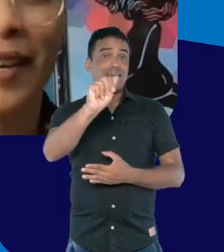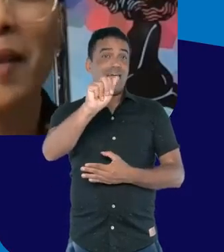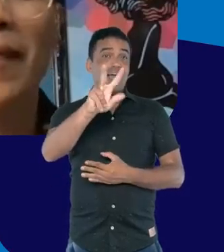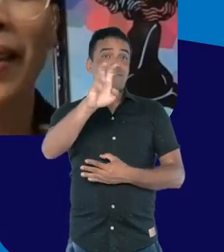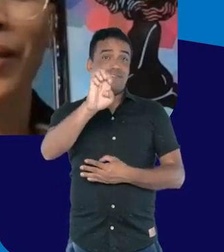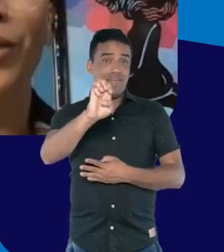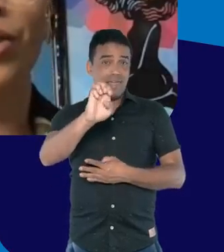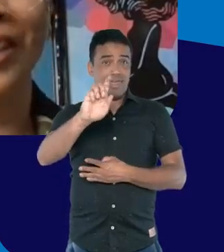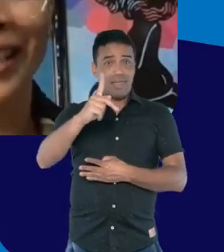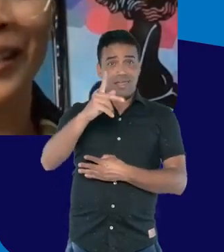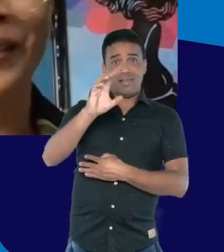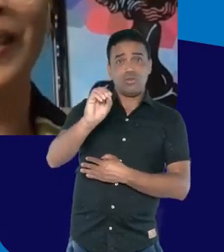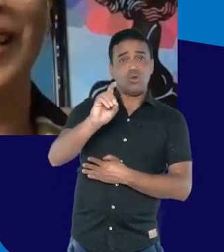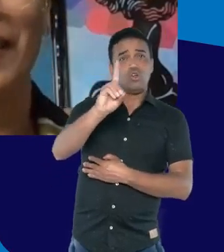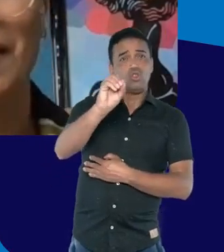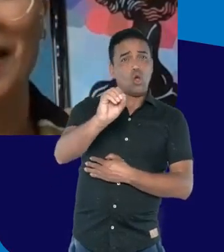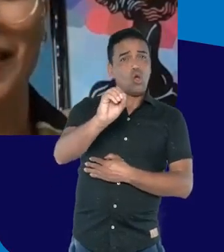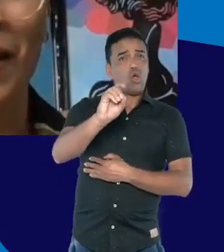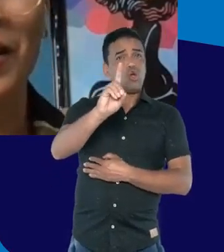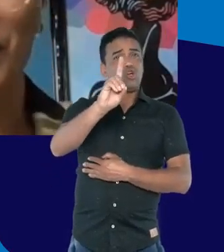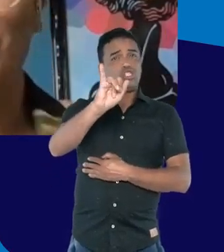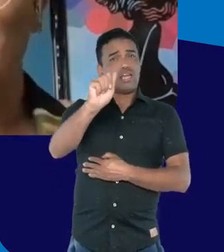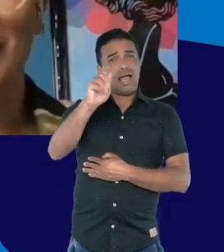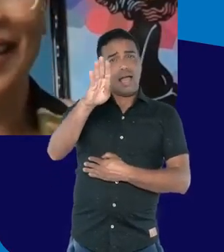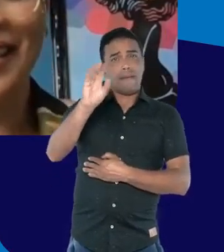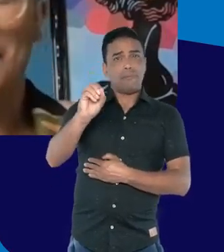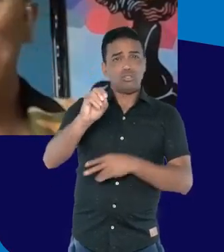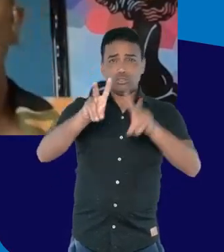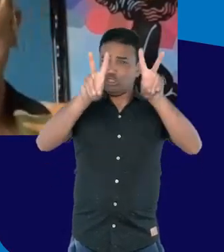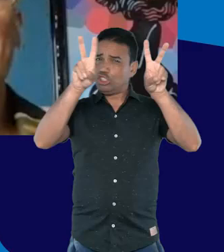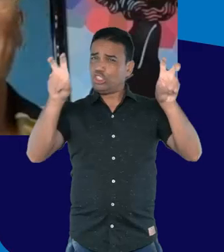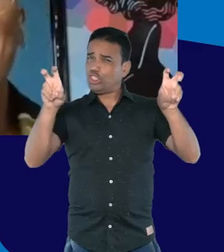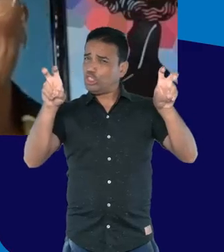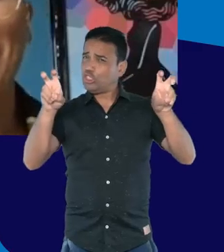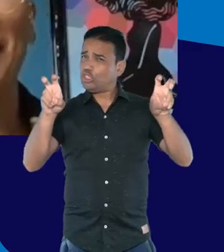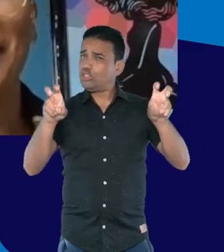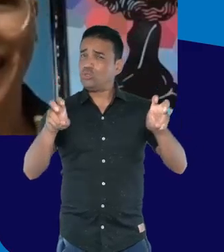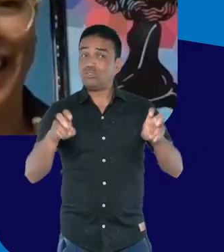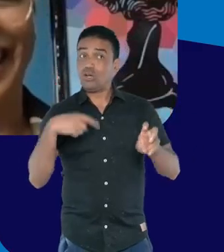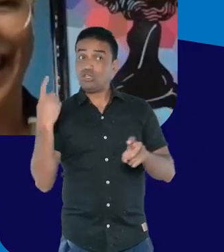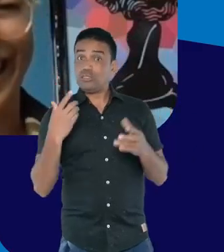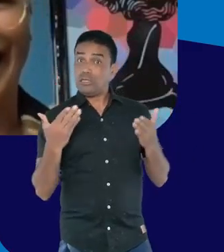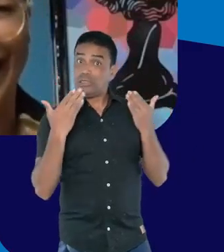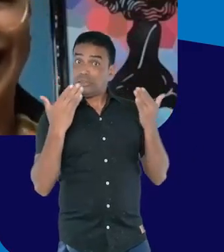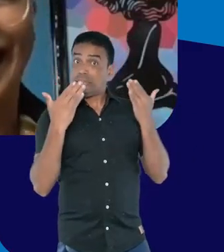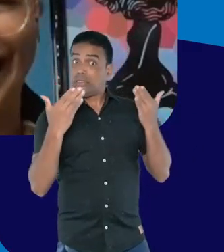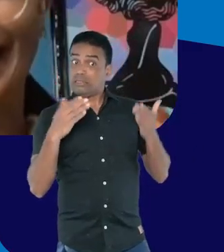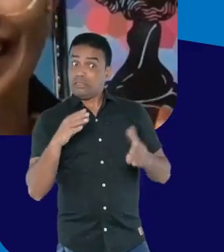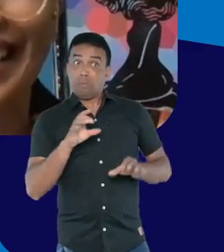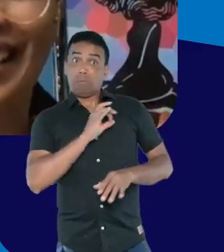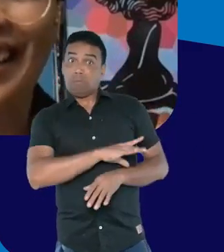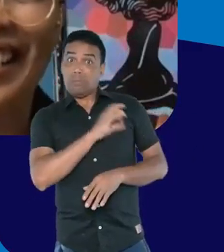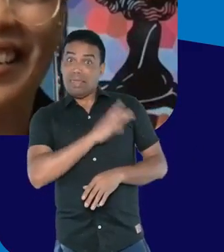certo estranhamento no título, né? A Sim, gente quando era um pouco criança, ficava meio com assustador, medo. assim.